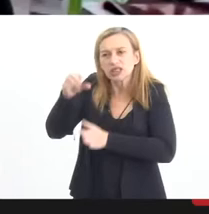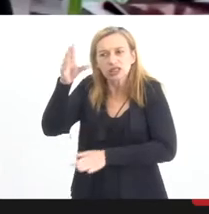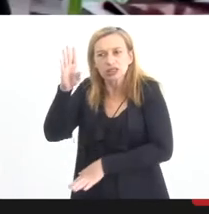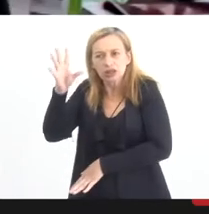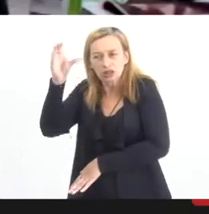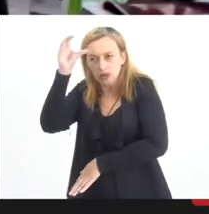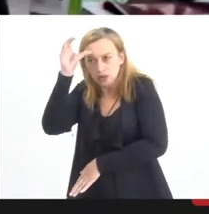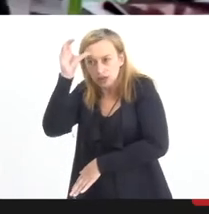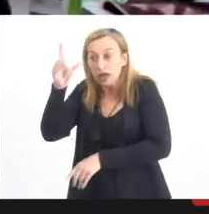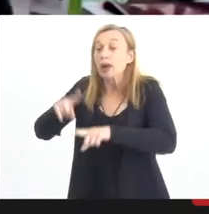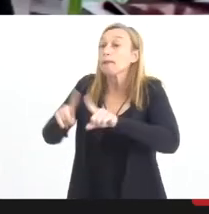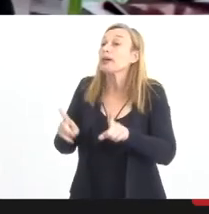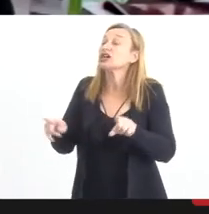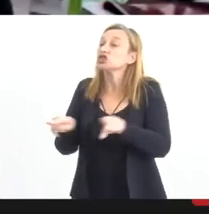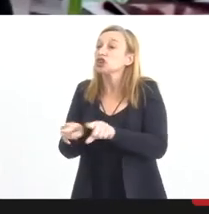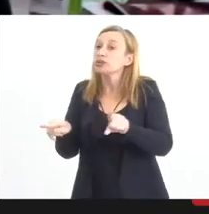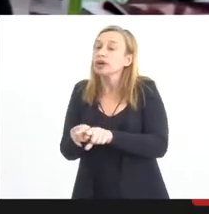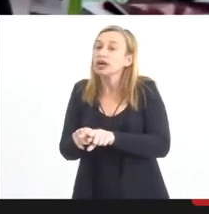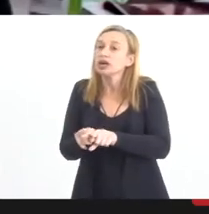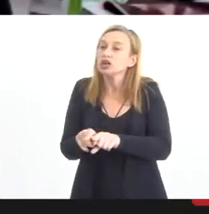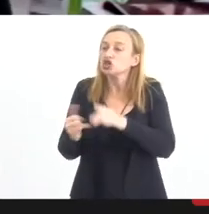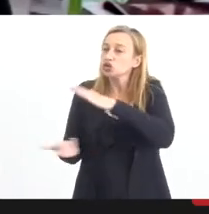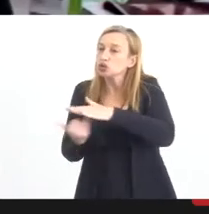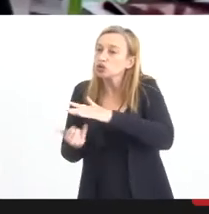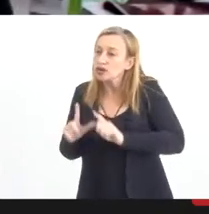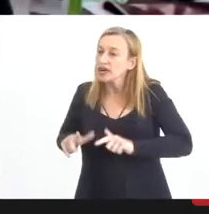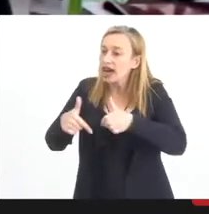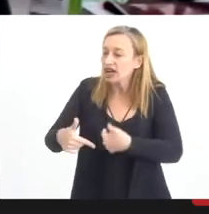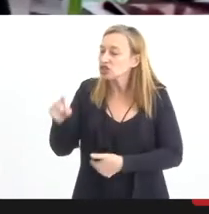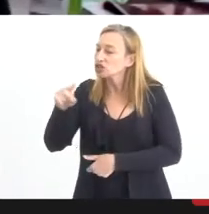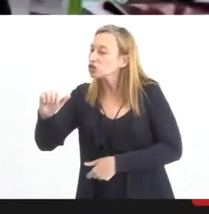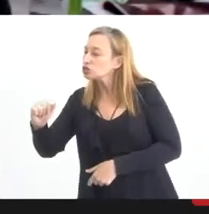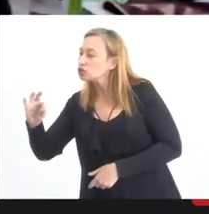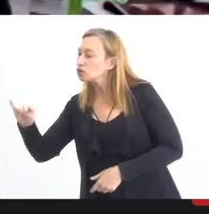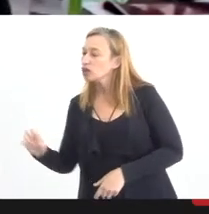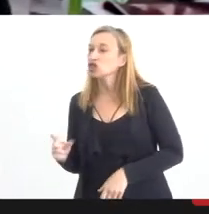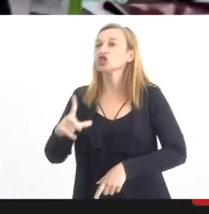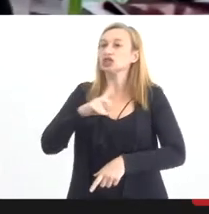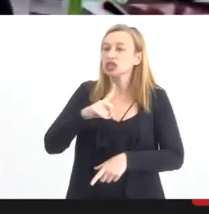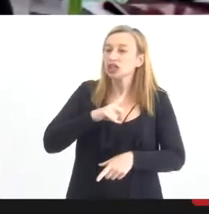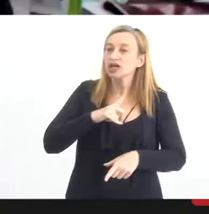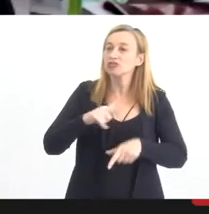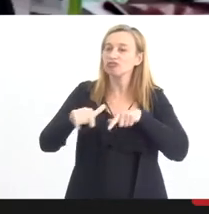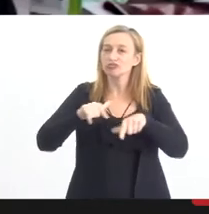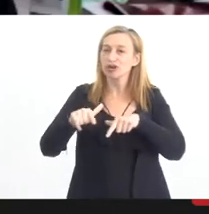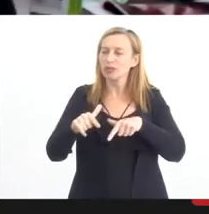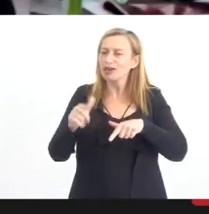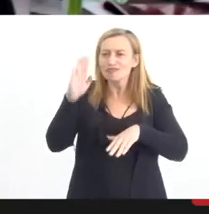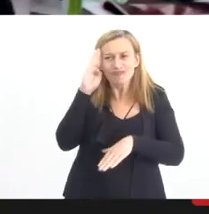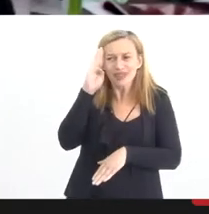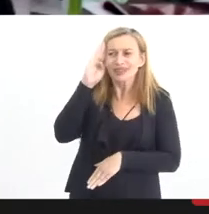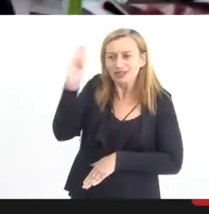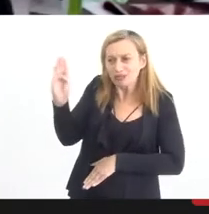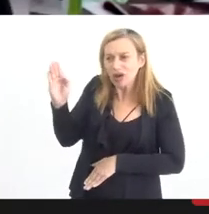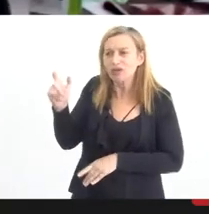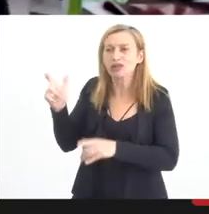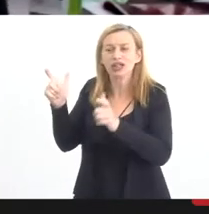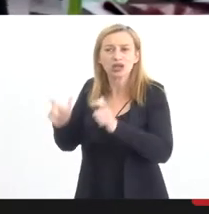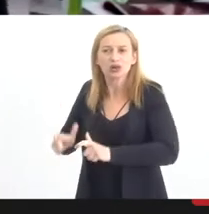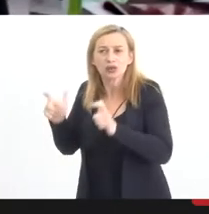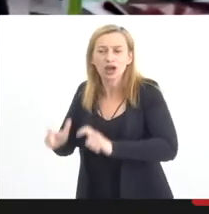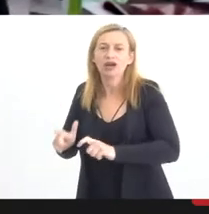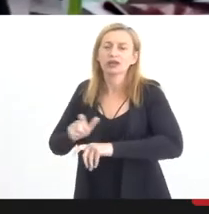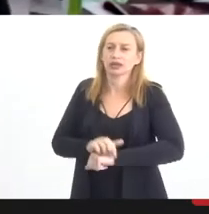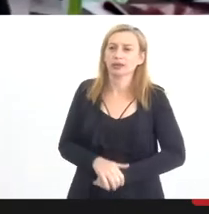mas também como uma instituição que atua na Zona Oeste, uma instituição que tem uma vocação essencial ali na